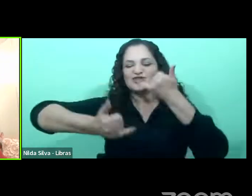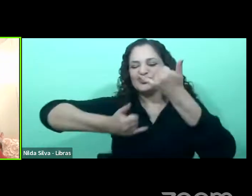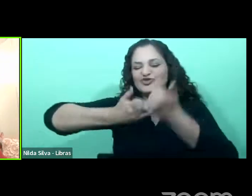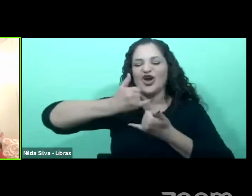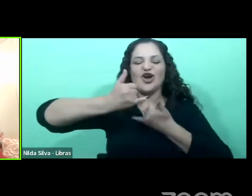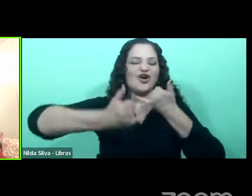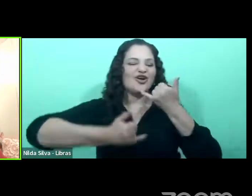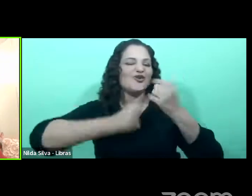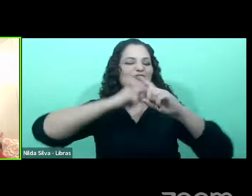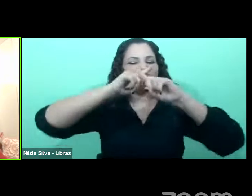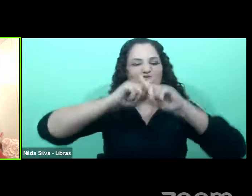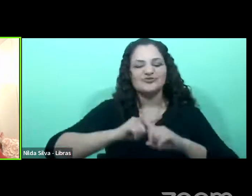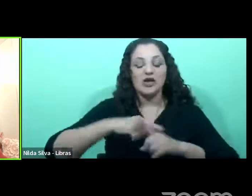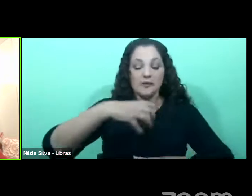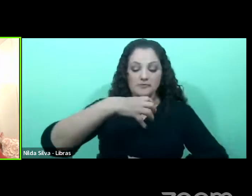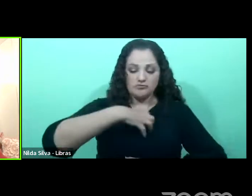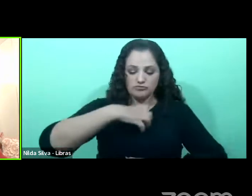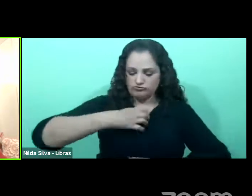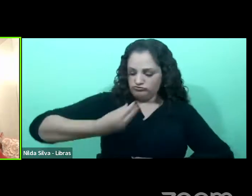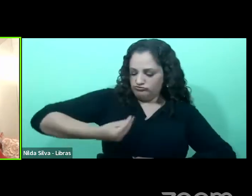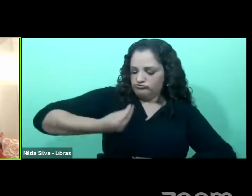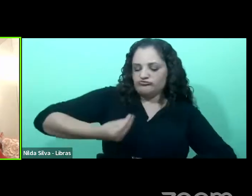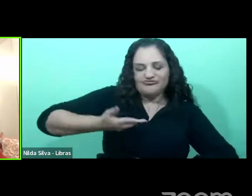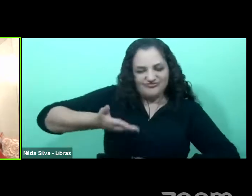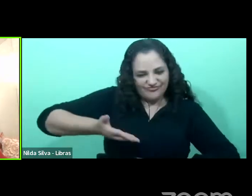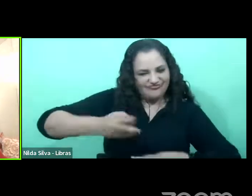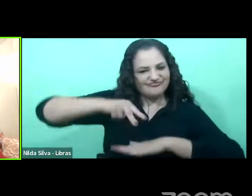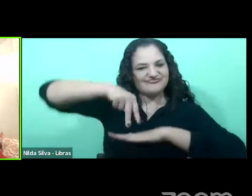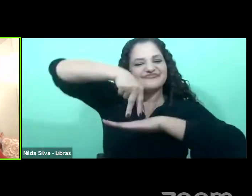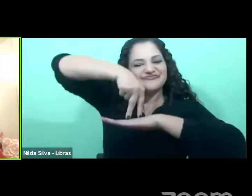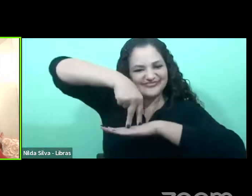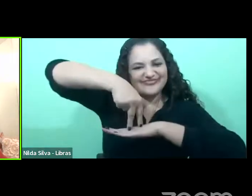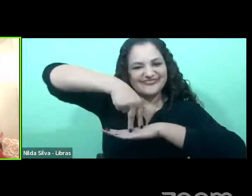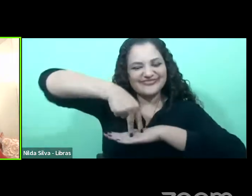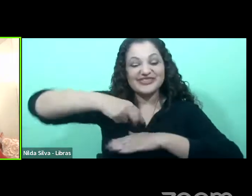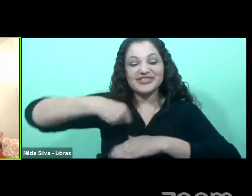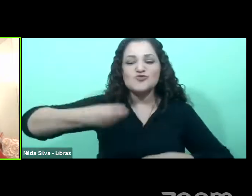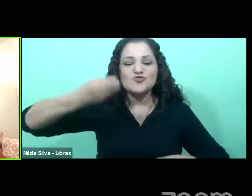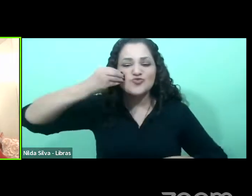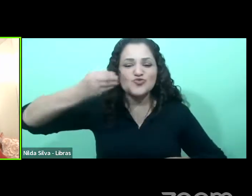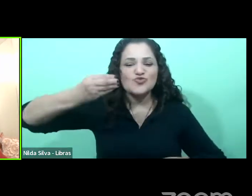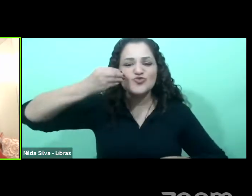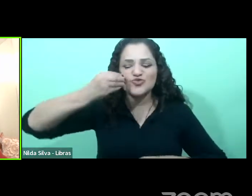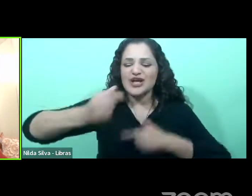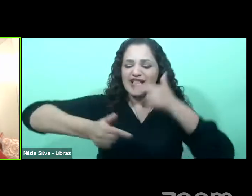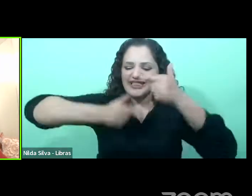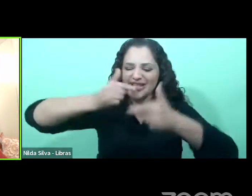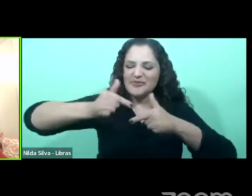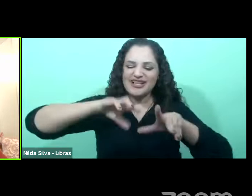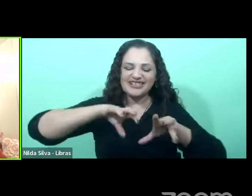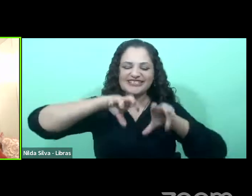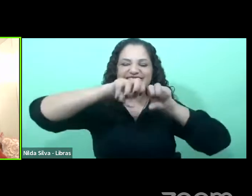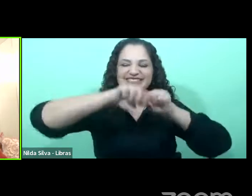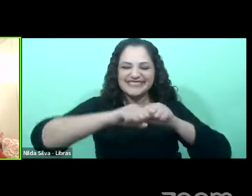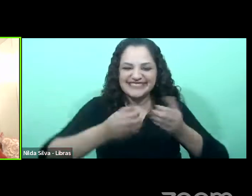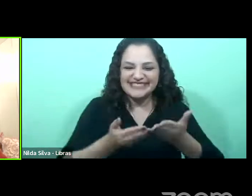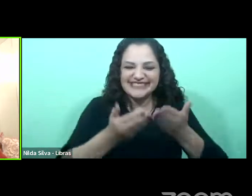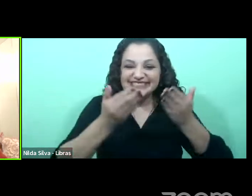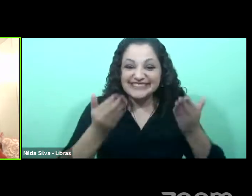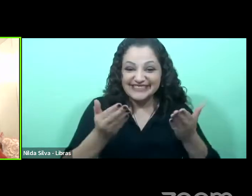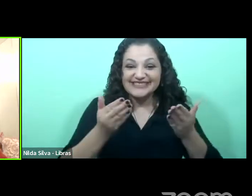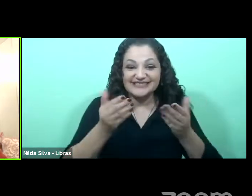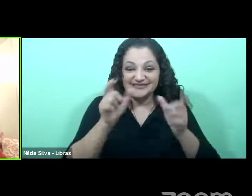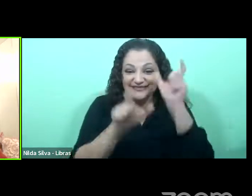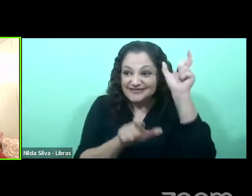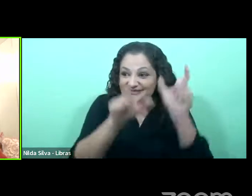de se fazer presentes. É assim que eu tento trabalhar na formação dos graduandos